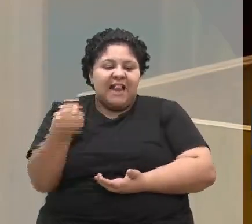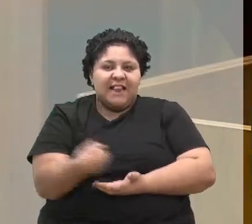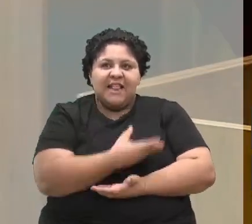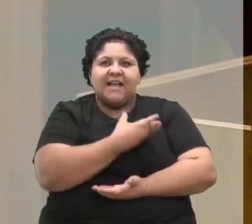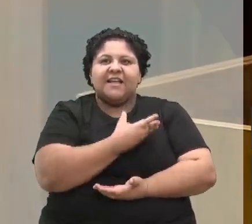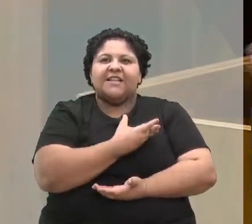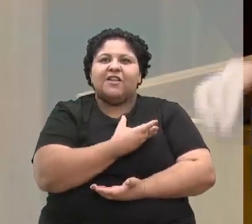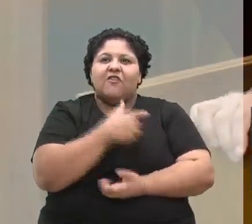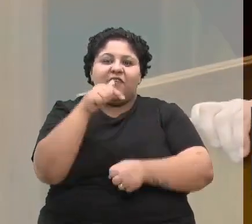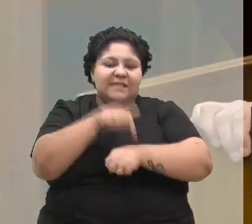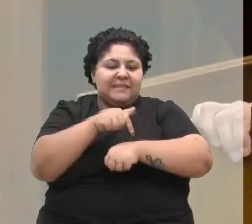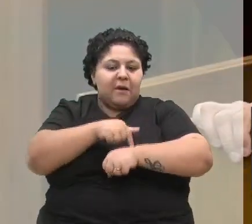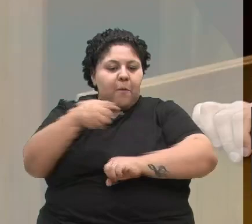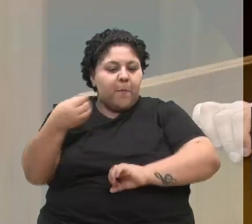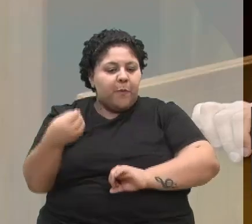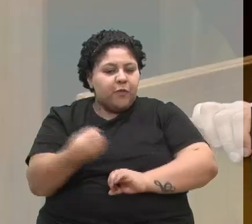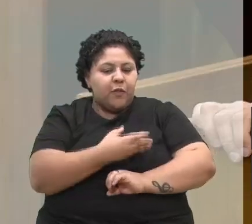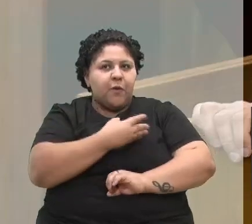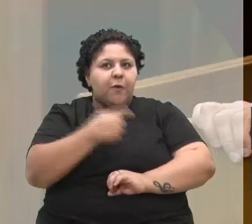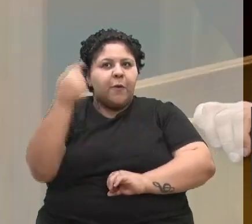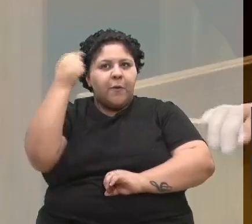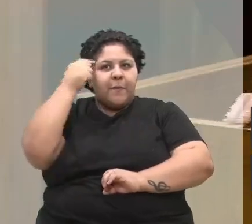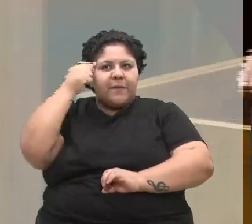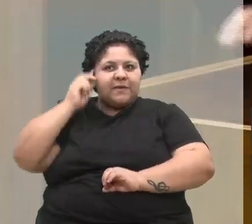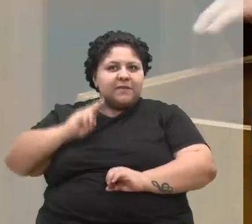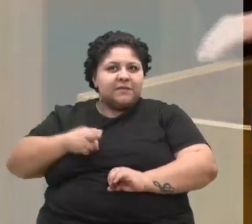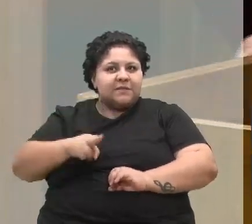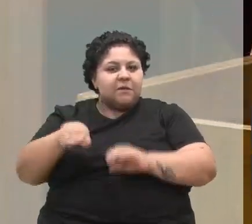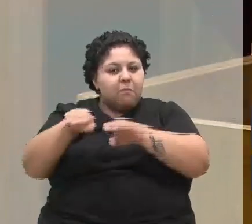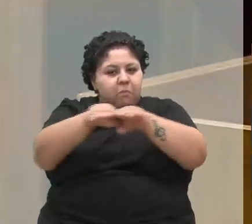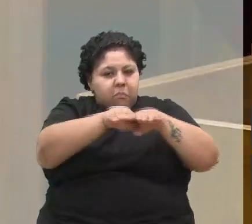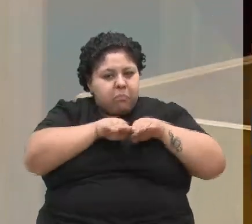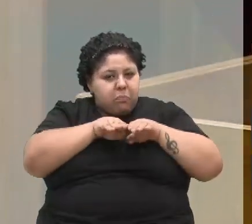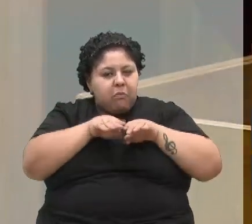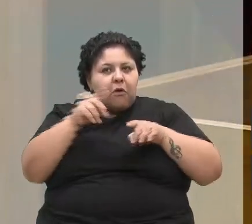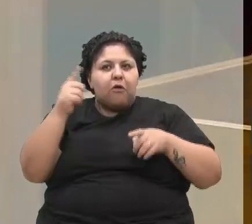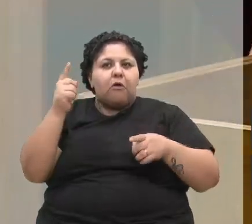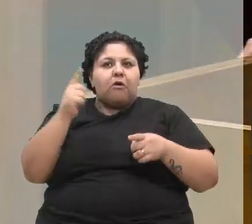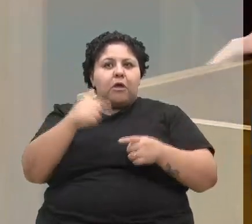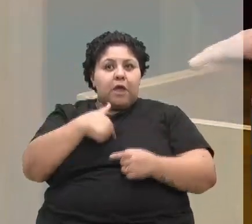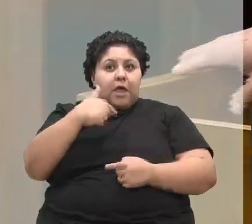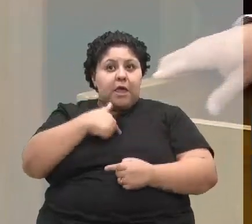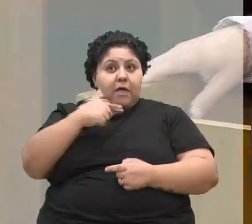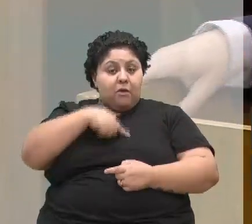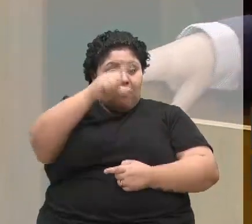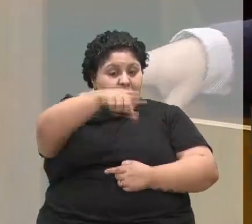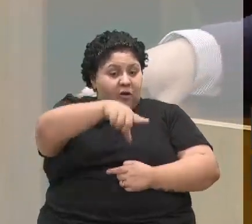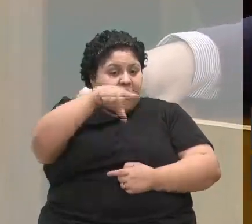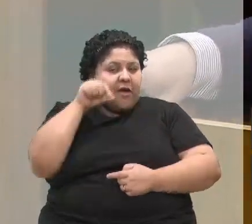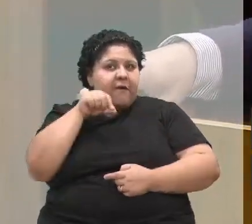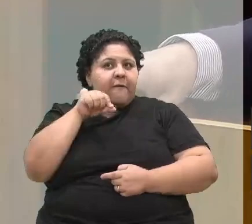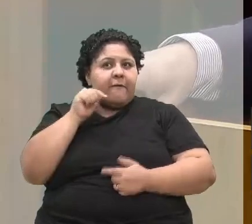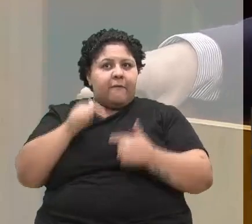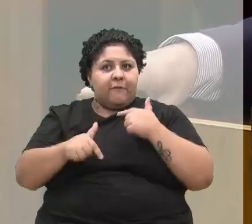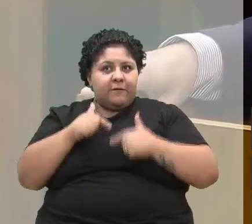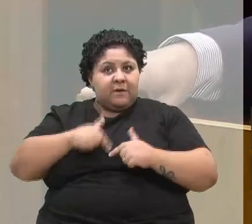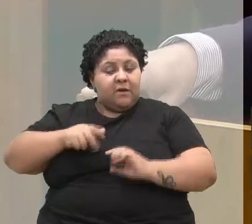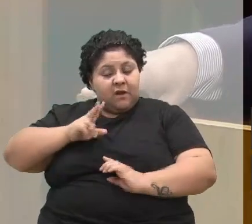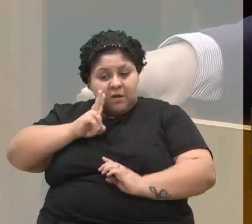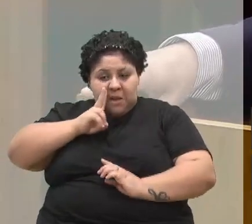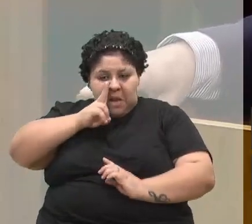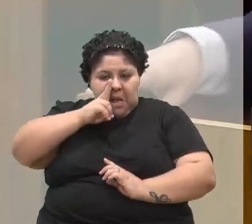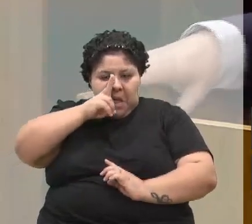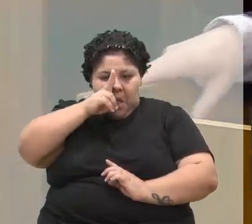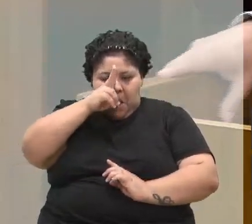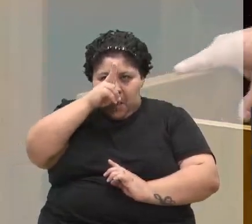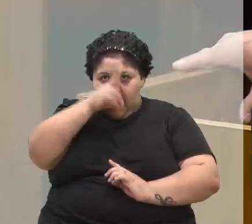era nova, pensando sempre no bem comum, porque esse vereador foi eleito para trabalhar forte,